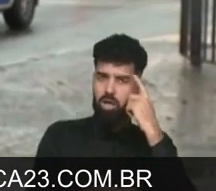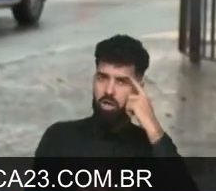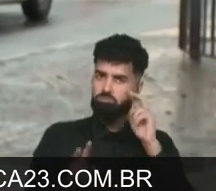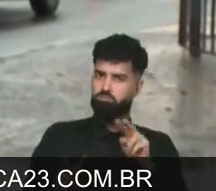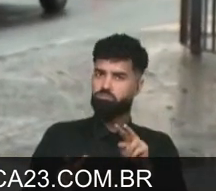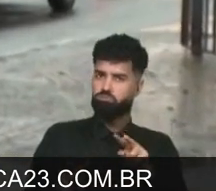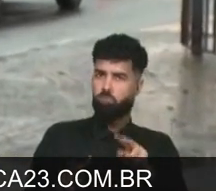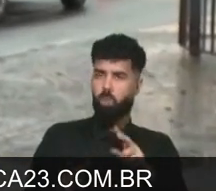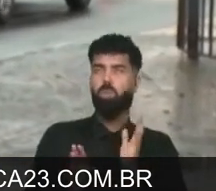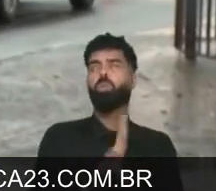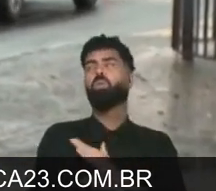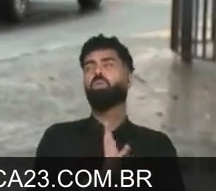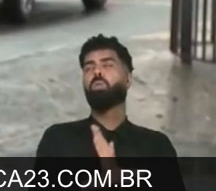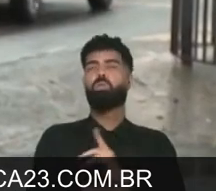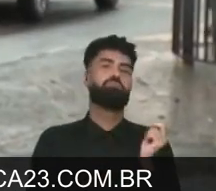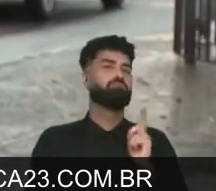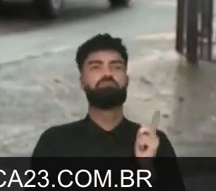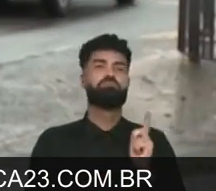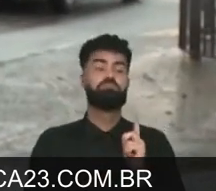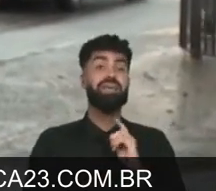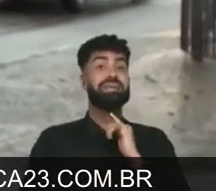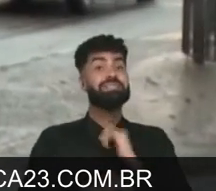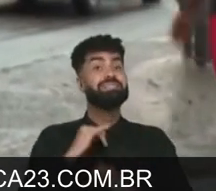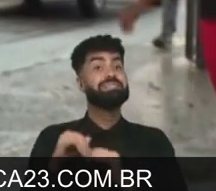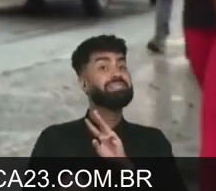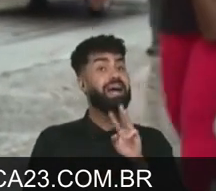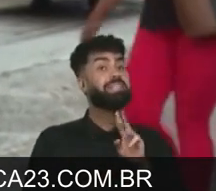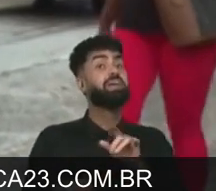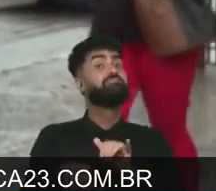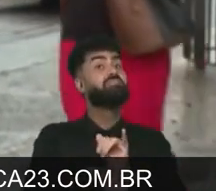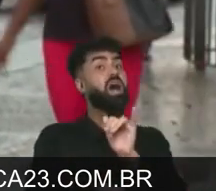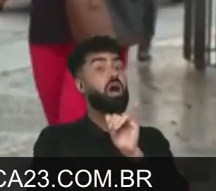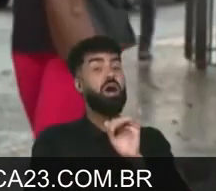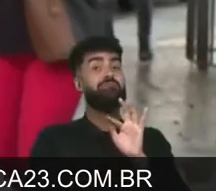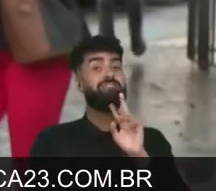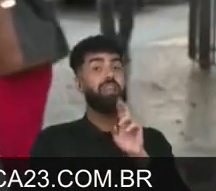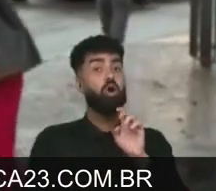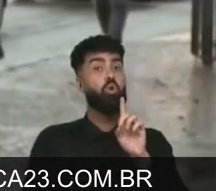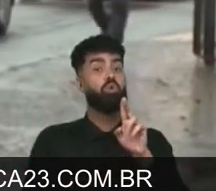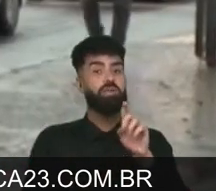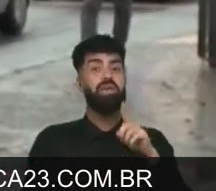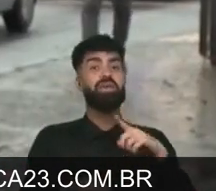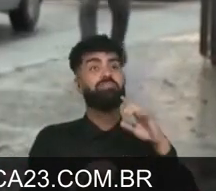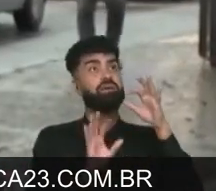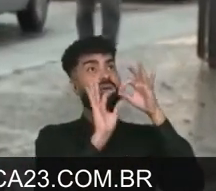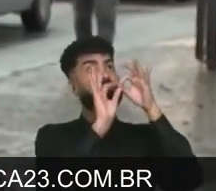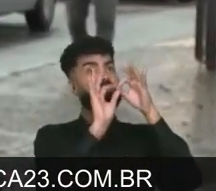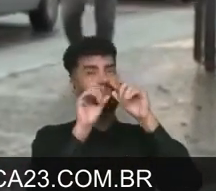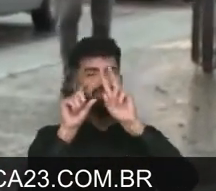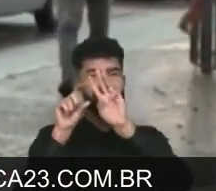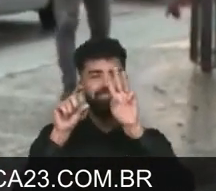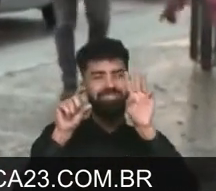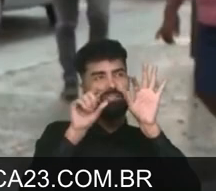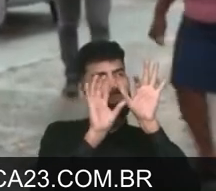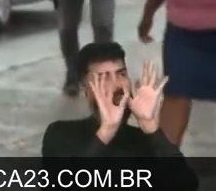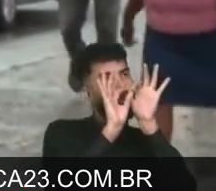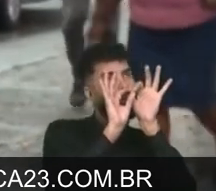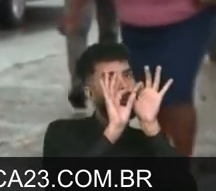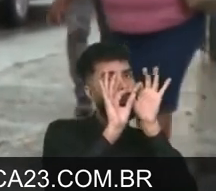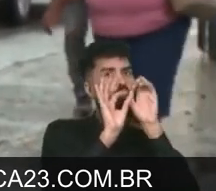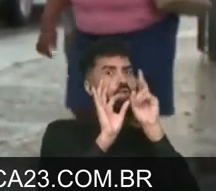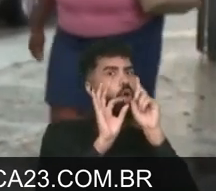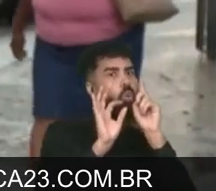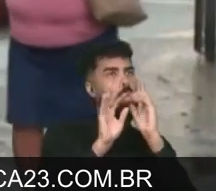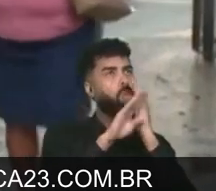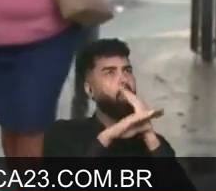fique antenado e com relação a sites, a fraudes. Olhe se existe aquele cadeado de segurança, ele vai num Reclame